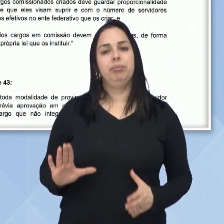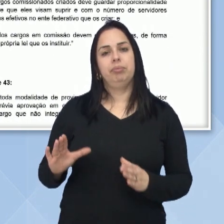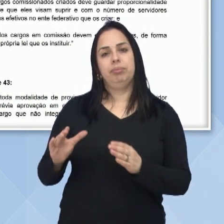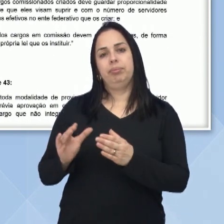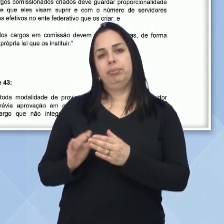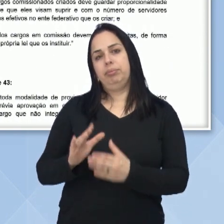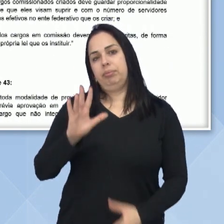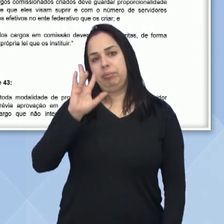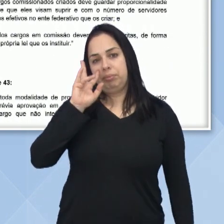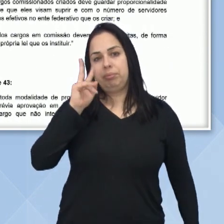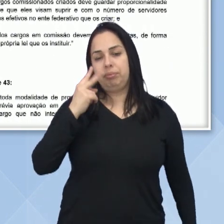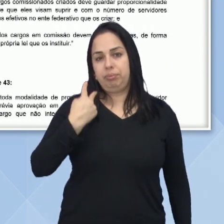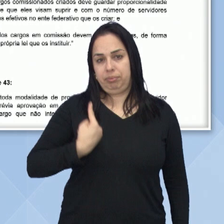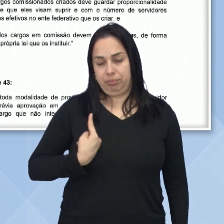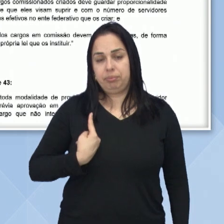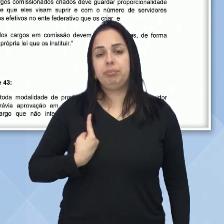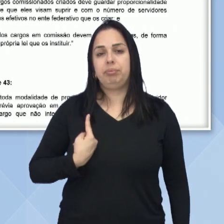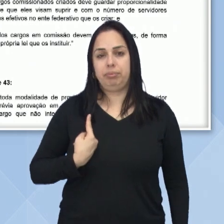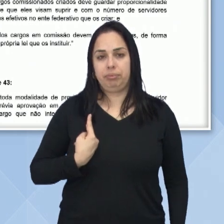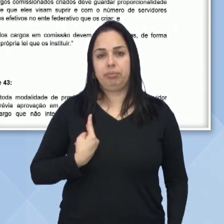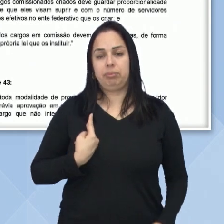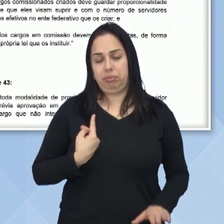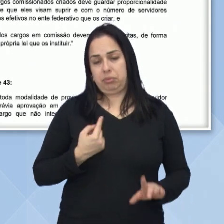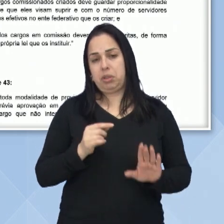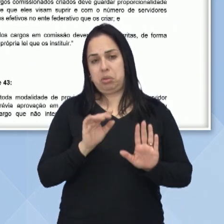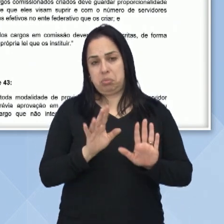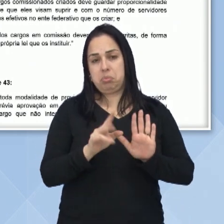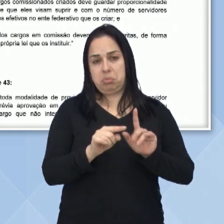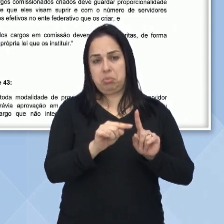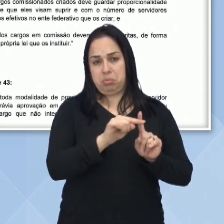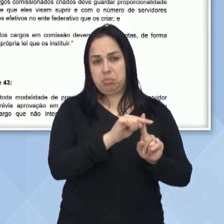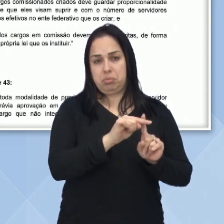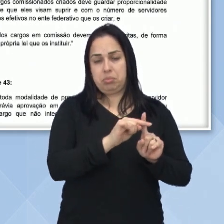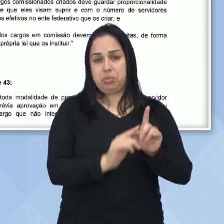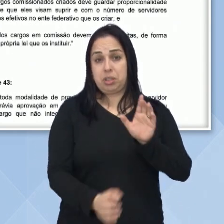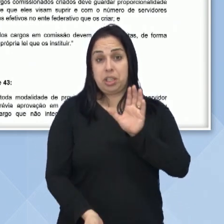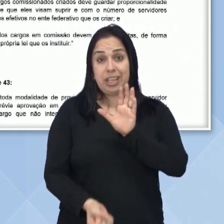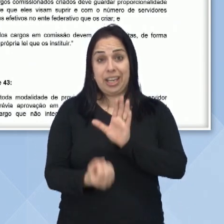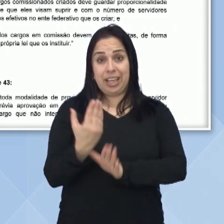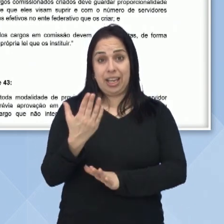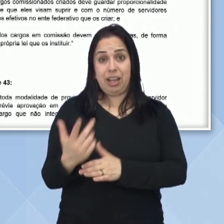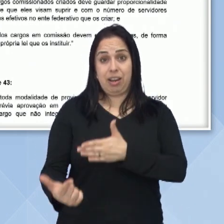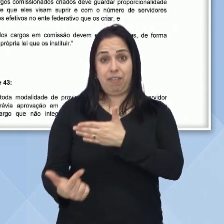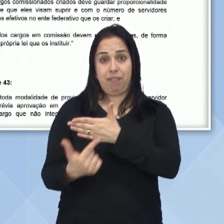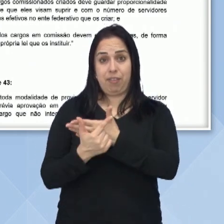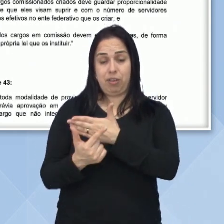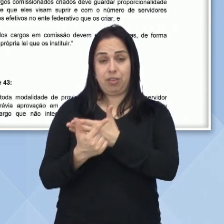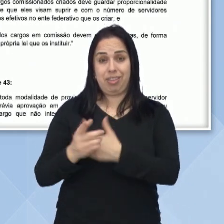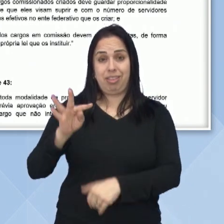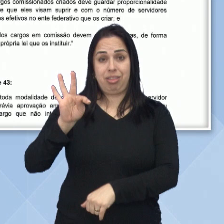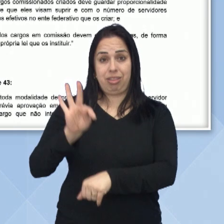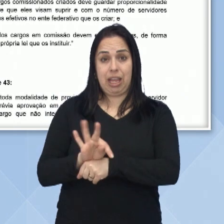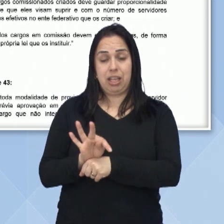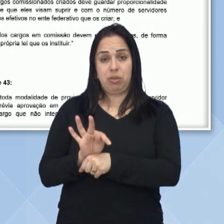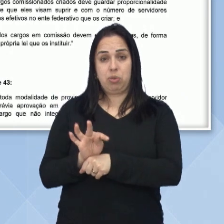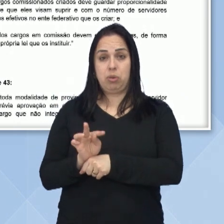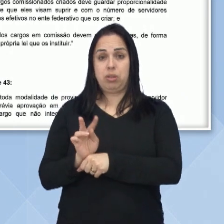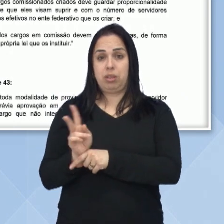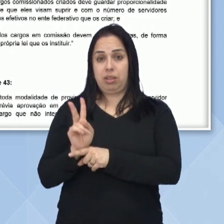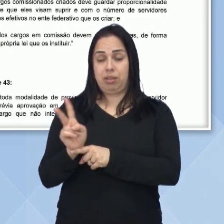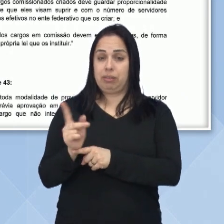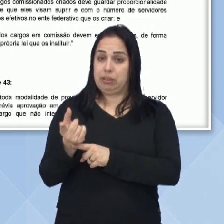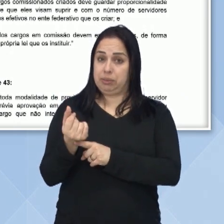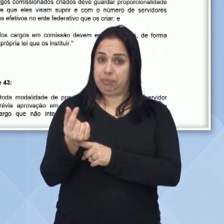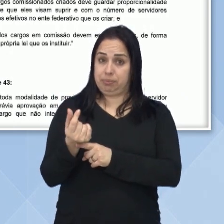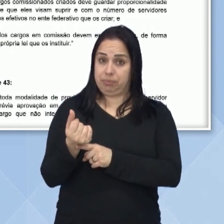Reconhecemos, porém, o aspecto positivo na criação do cargo de técnico tributário.